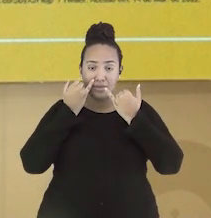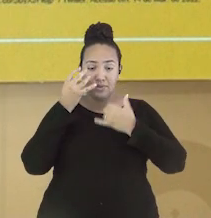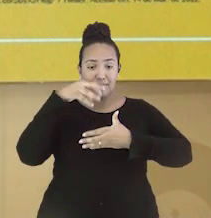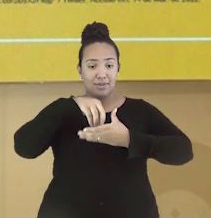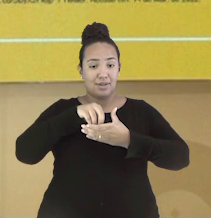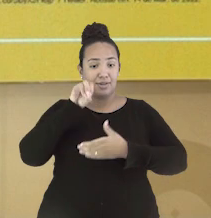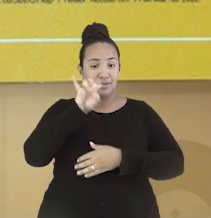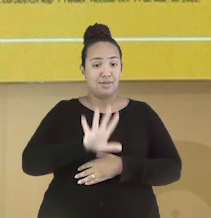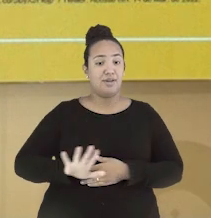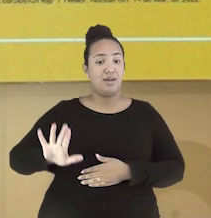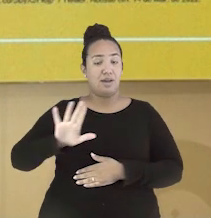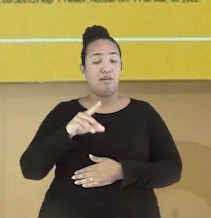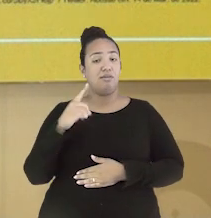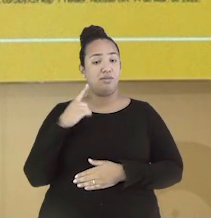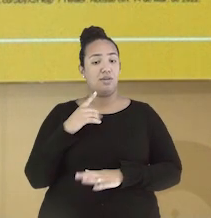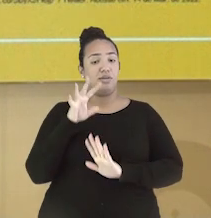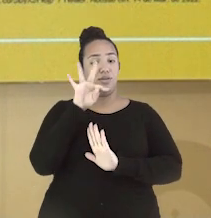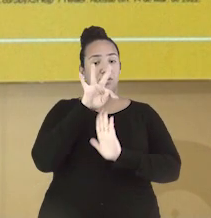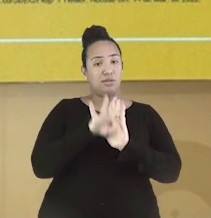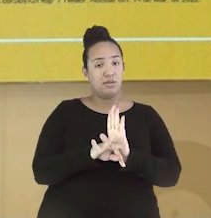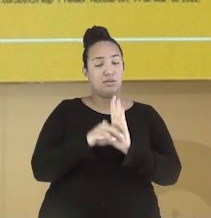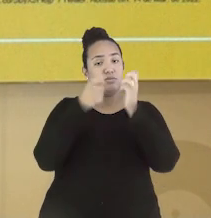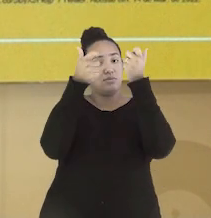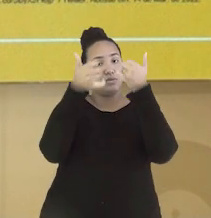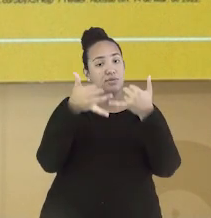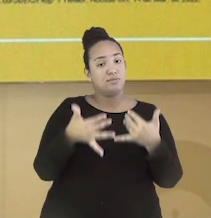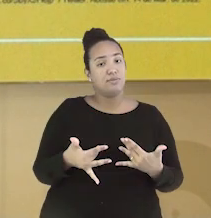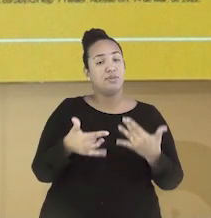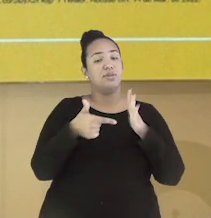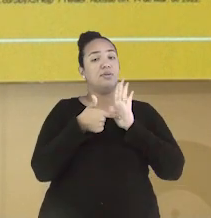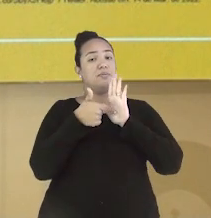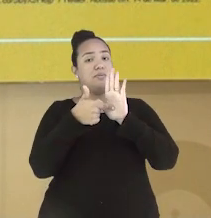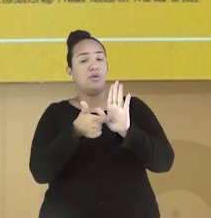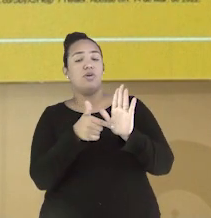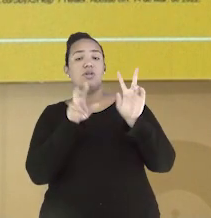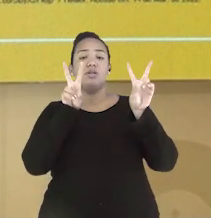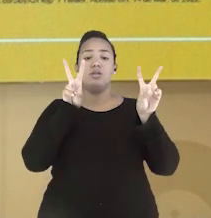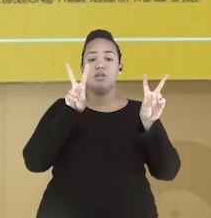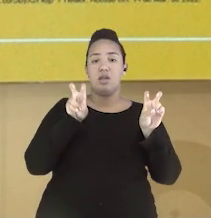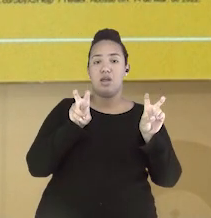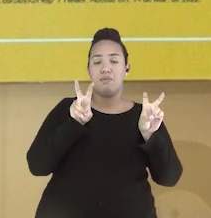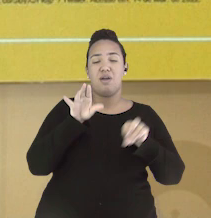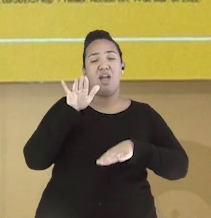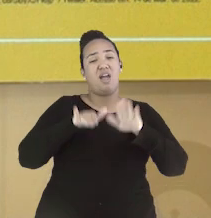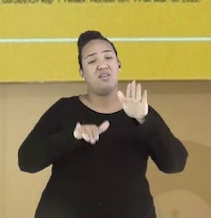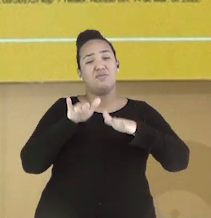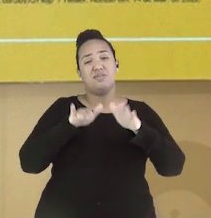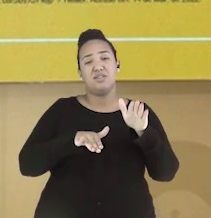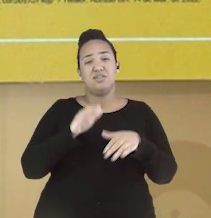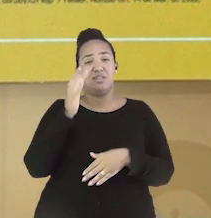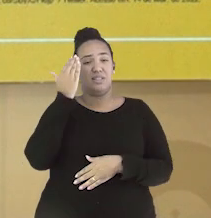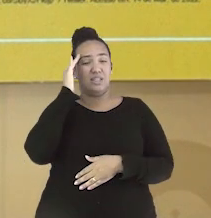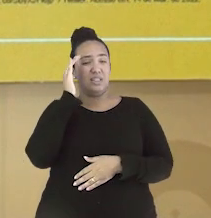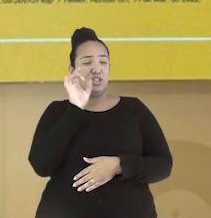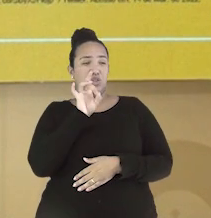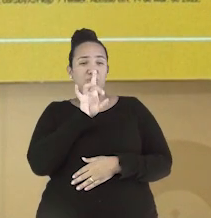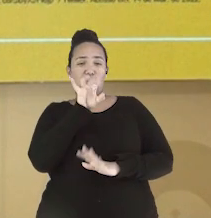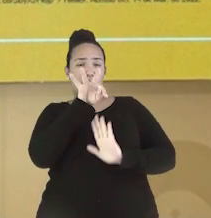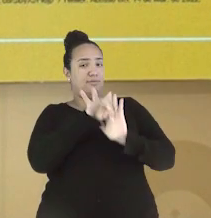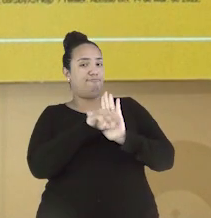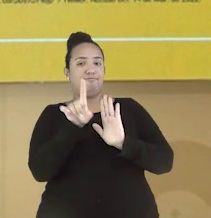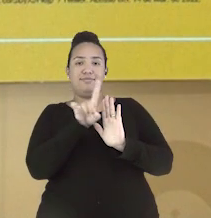ou imagem que, com o auxílio de um texto, explica ou informa sobre um assunto que não seria bem